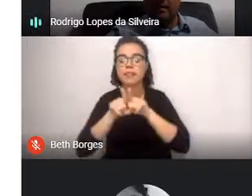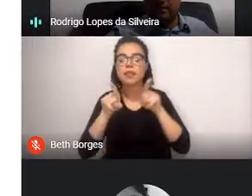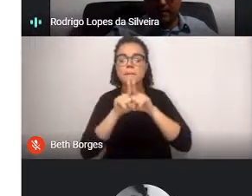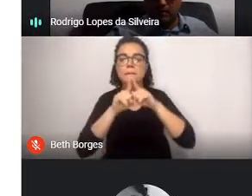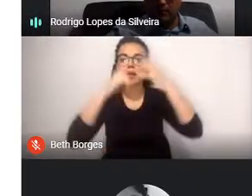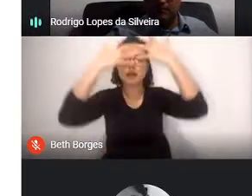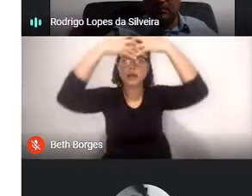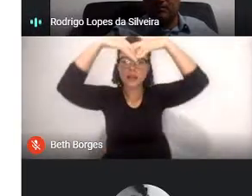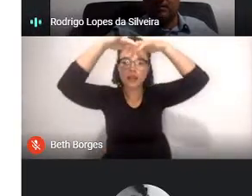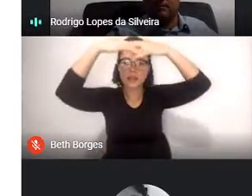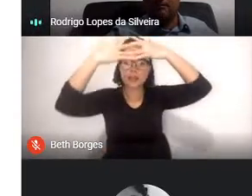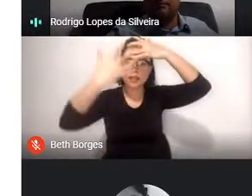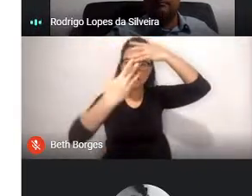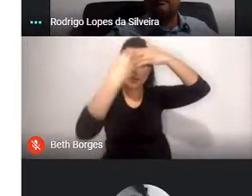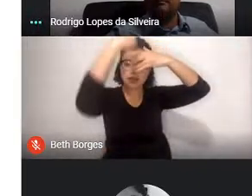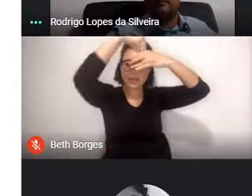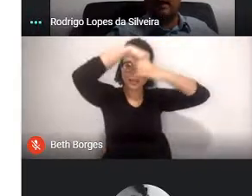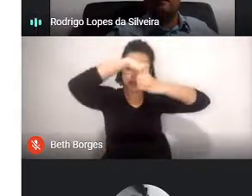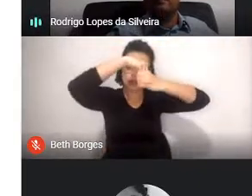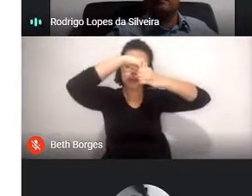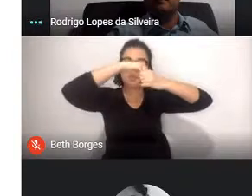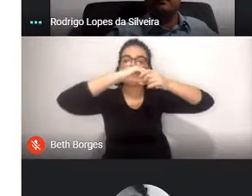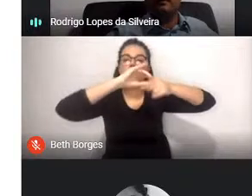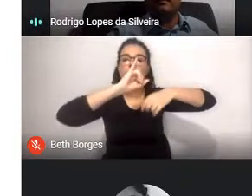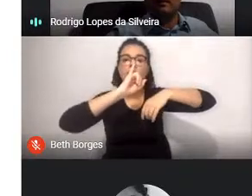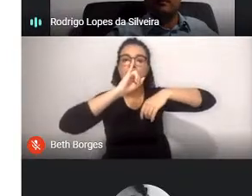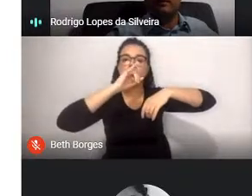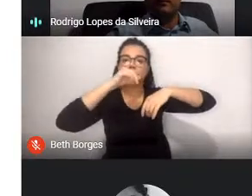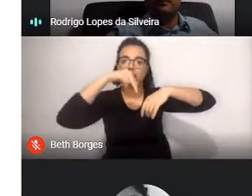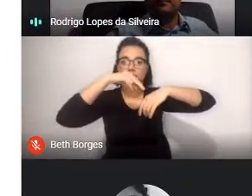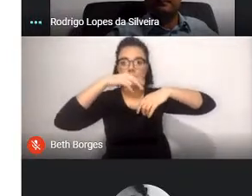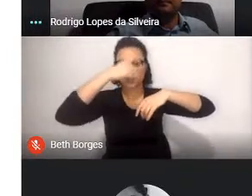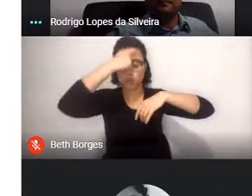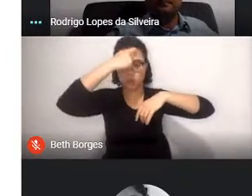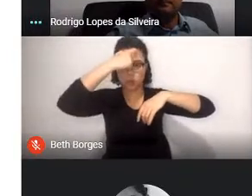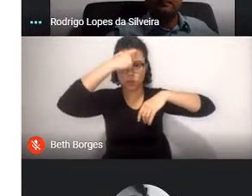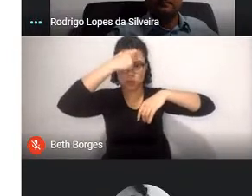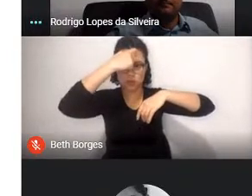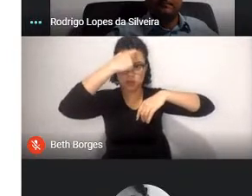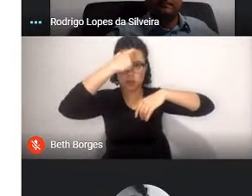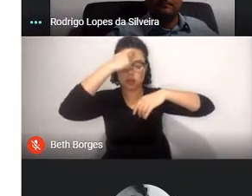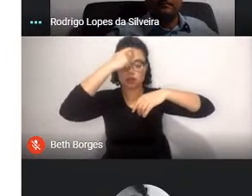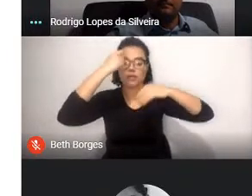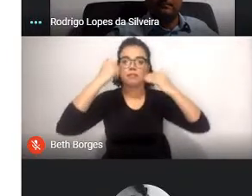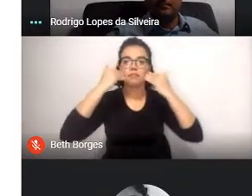né, para a consciência, tá? Pode passar, Rafael.